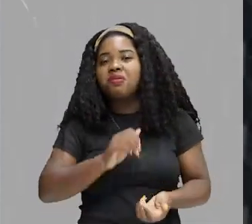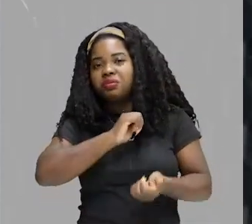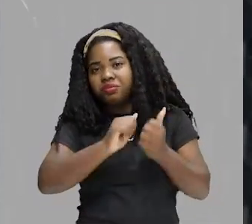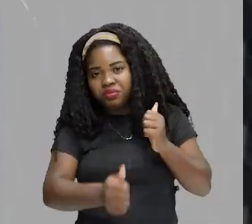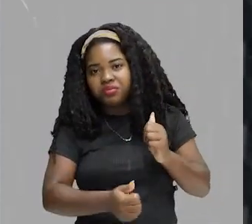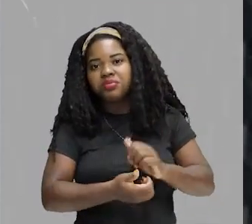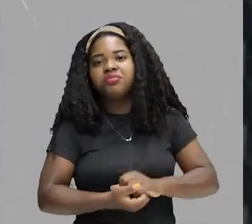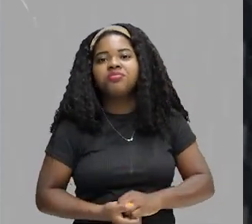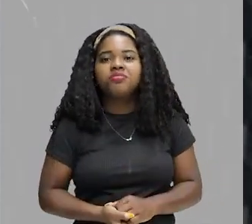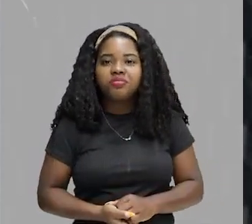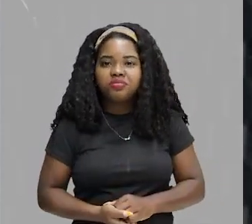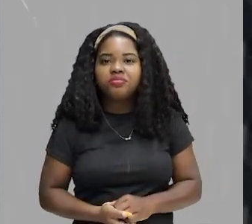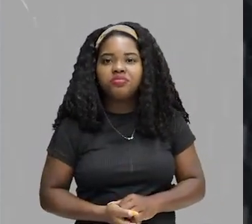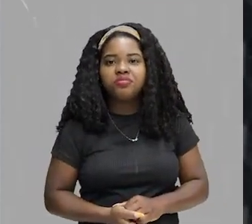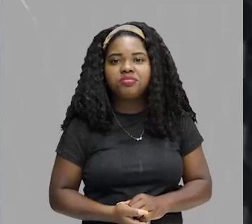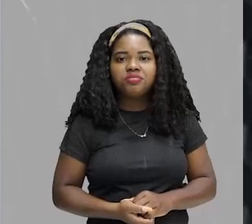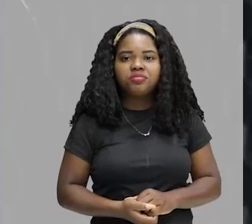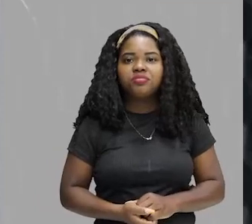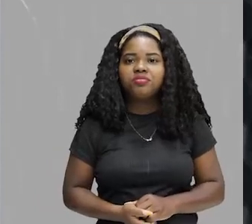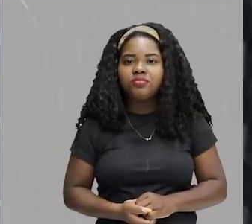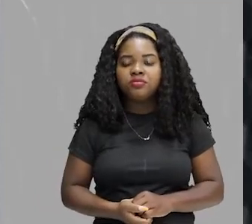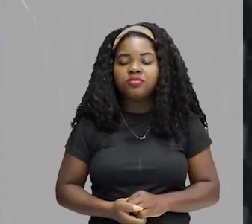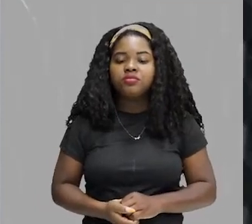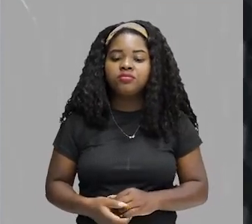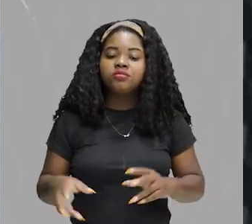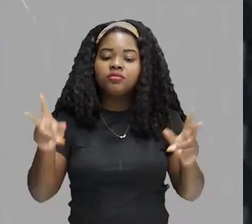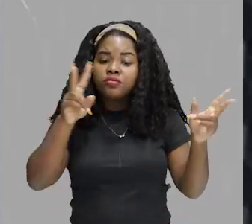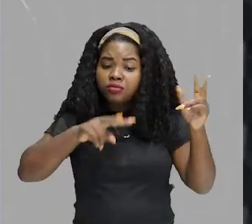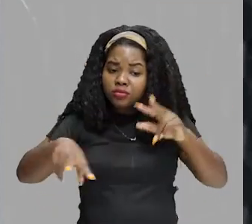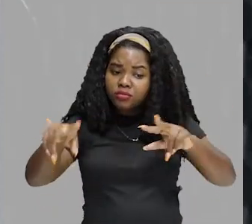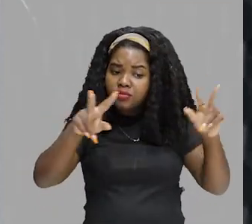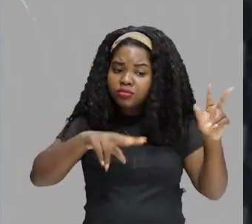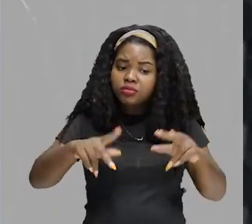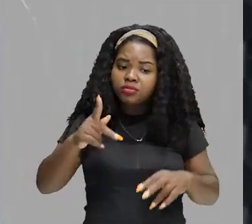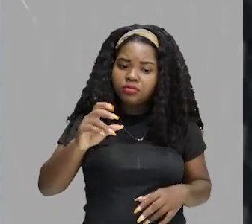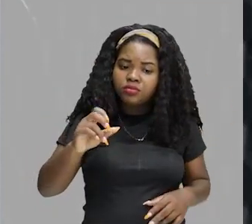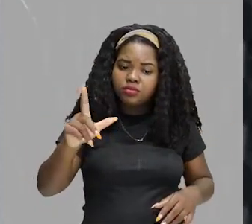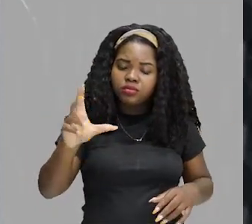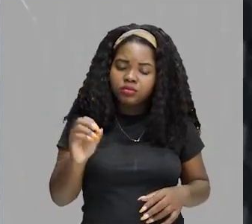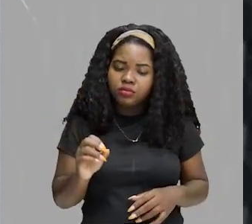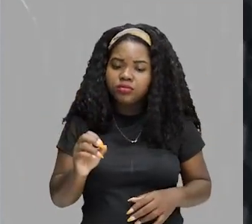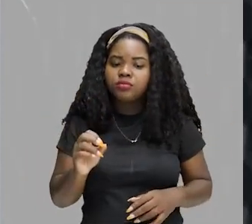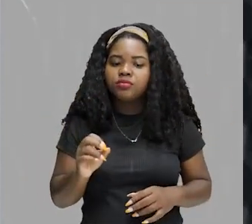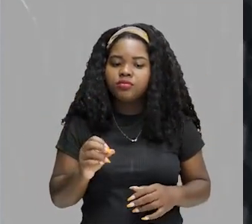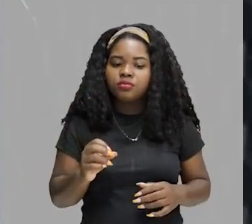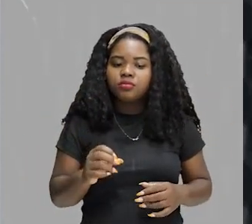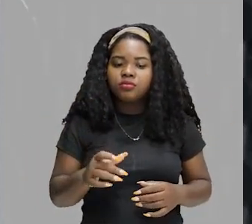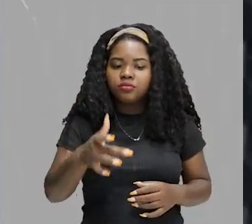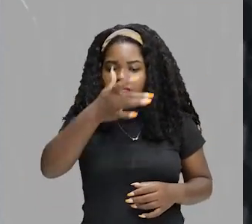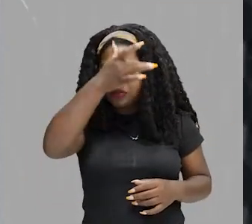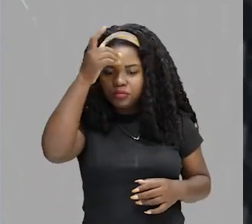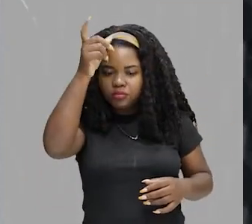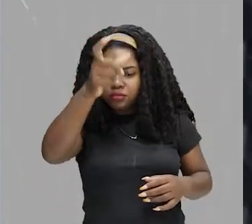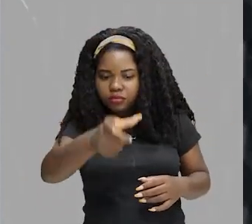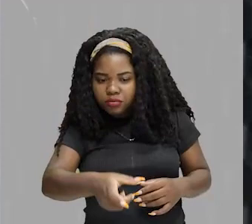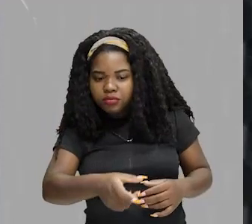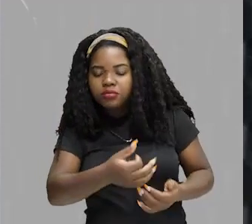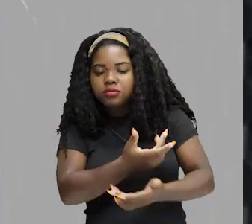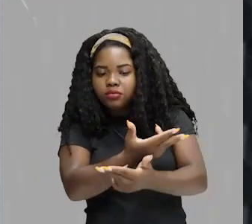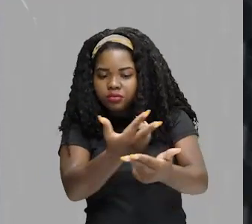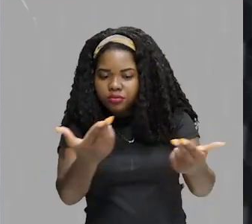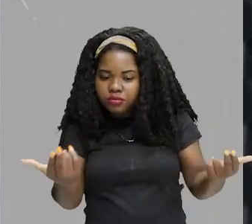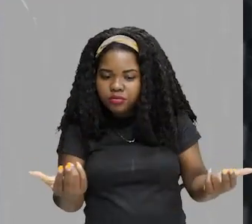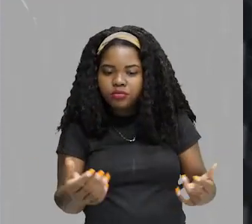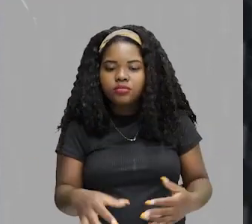polo aquático. Então a visão na qual foi passado o polo aquático para a população, para a massa que estava